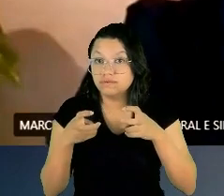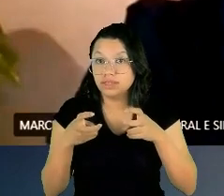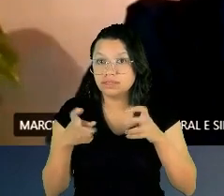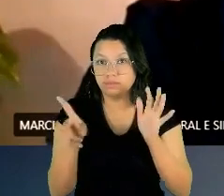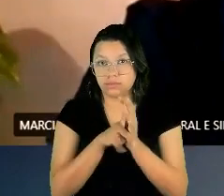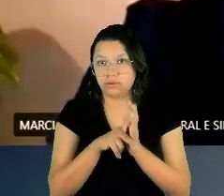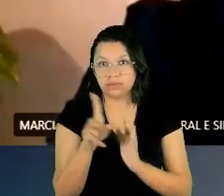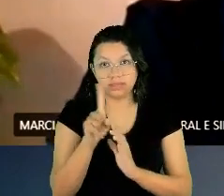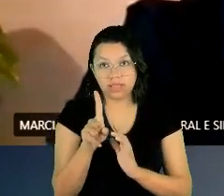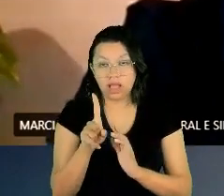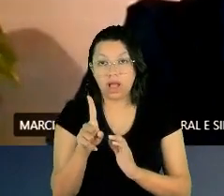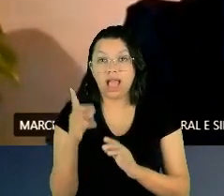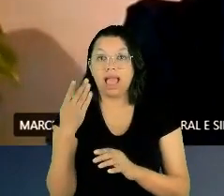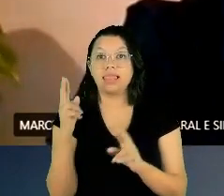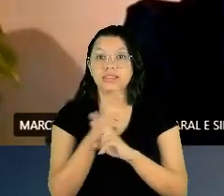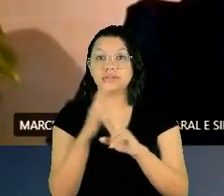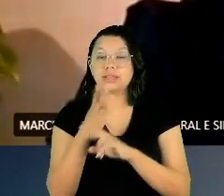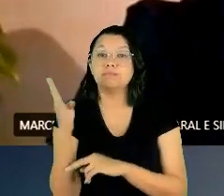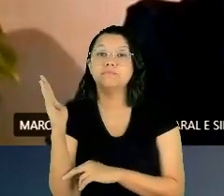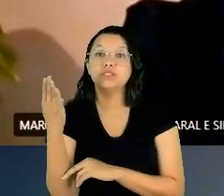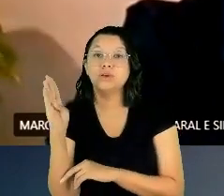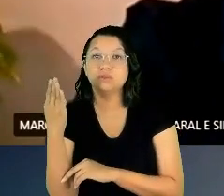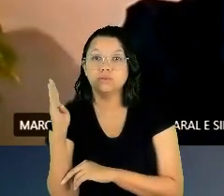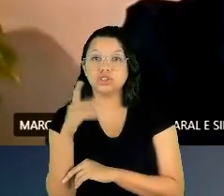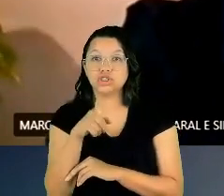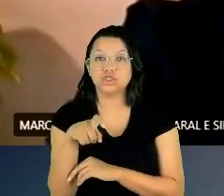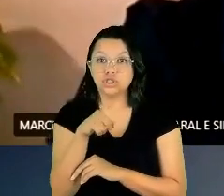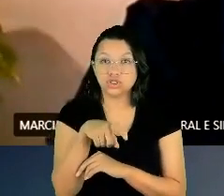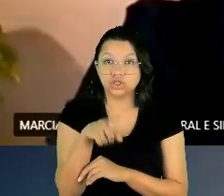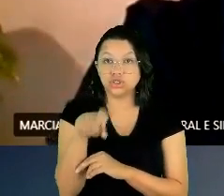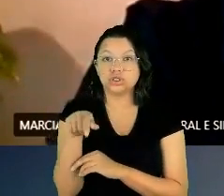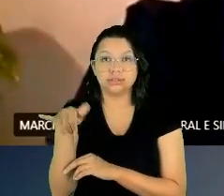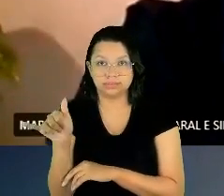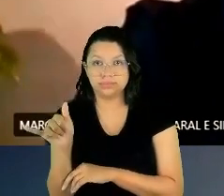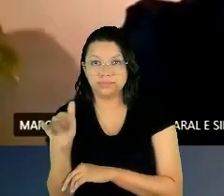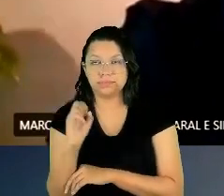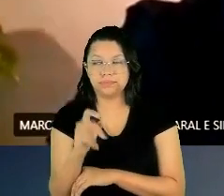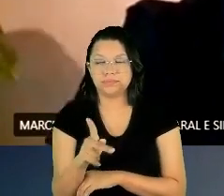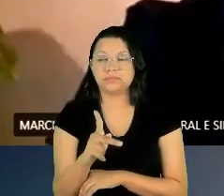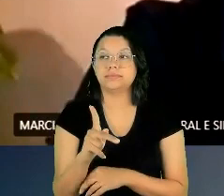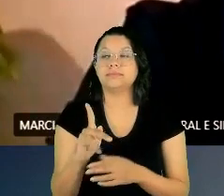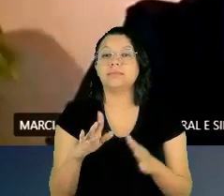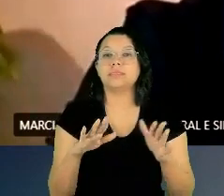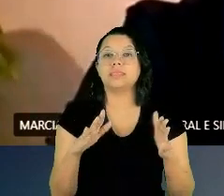não como eu me identifico, mas sim na definição biológica,